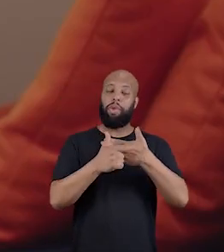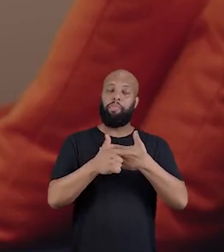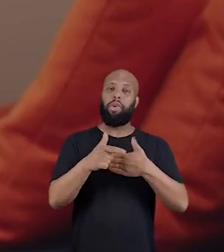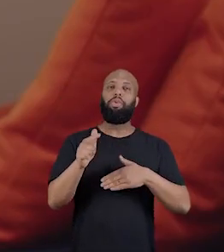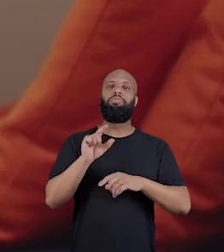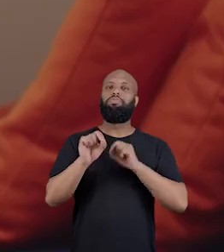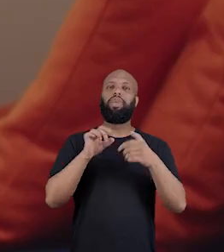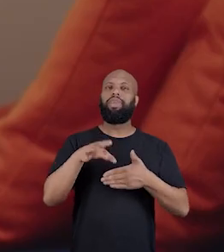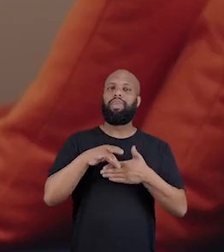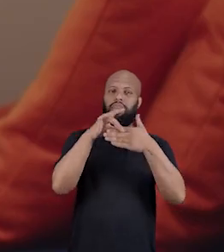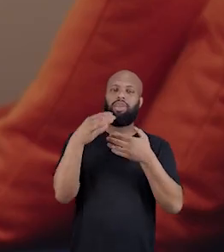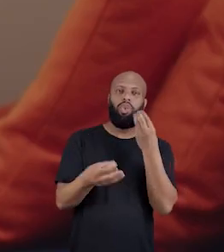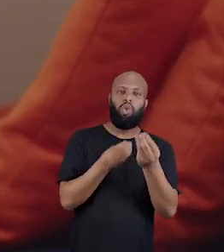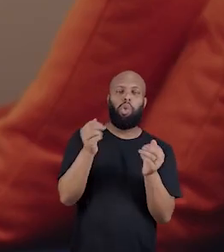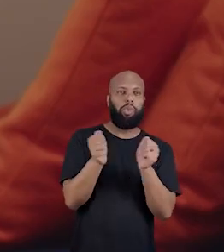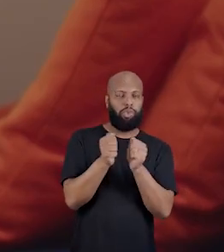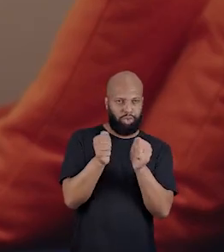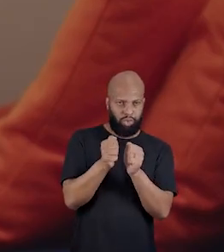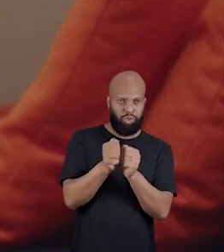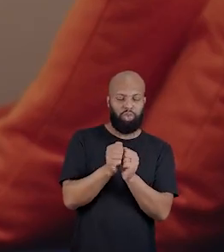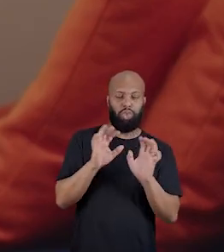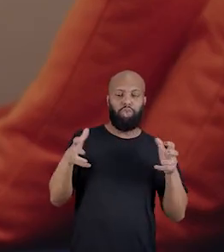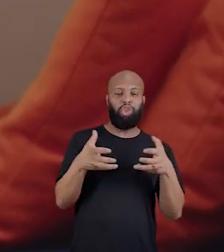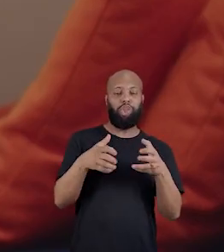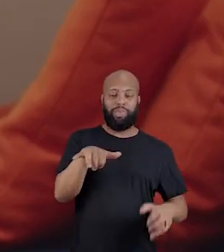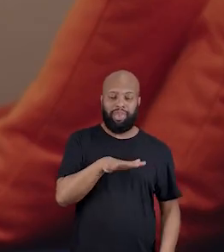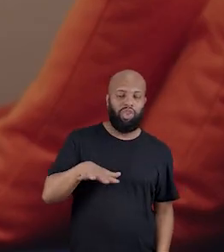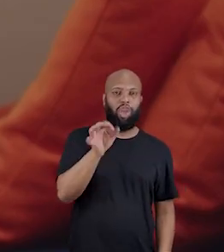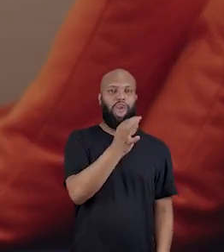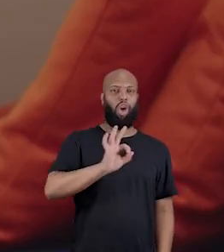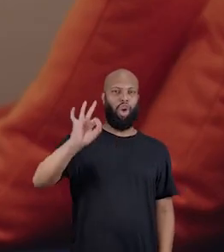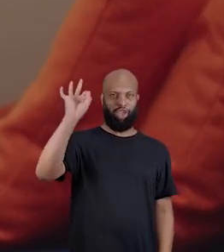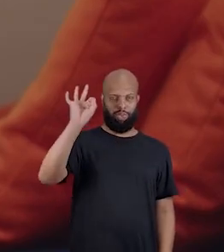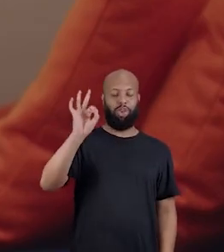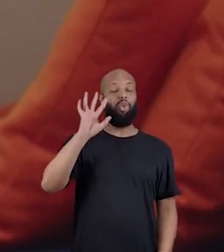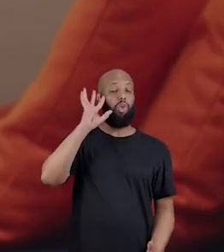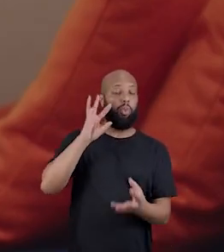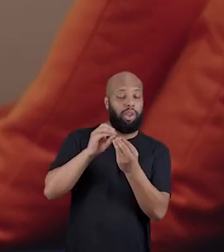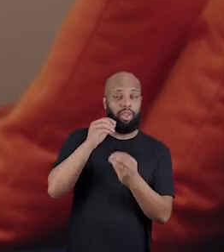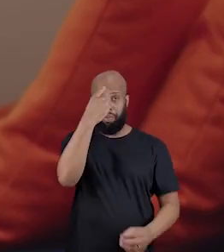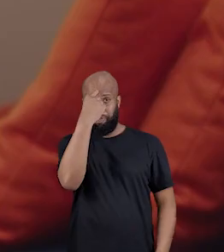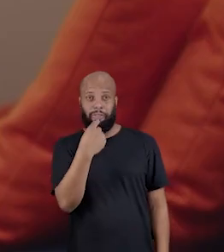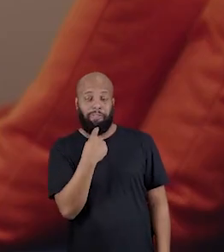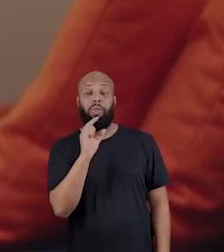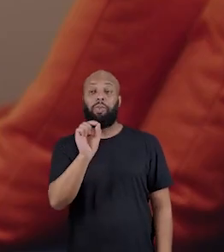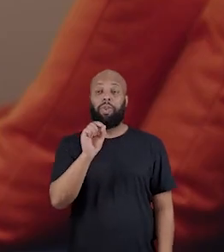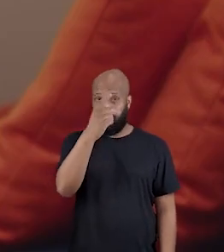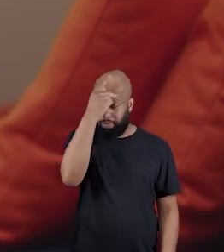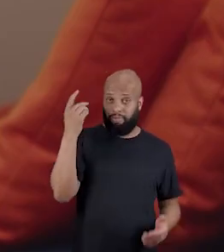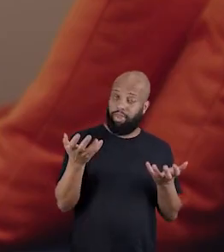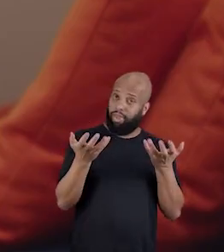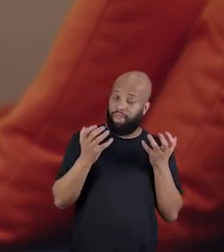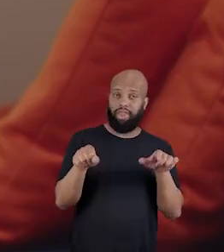muito papel da liderança co-construir com o time essa zona ótima, entender o perfil das pessoas, entender o que as pessoas